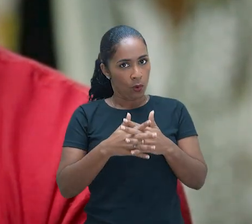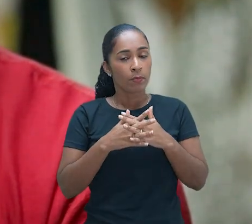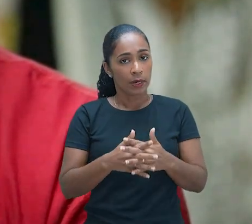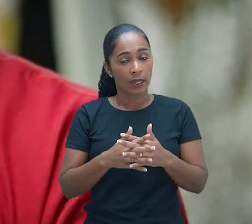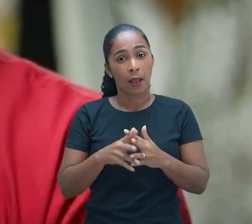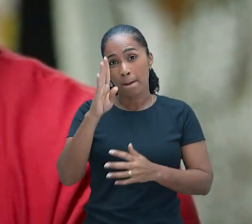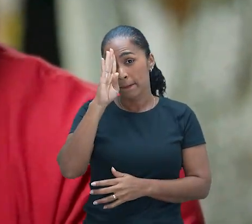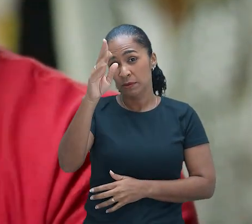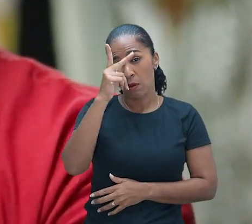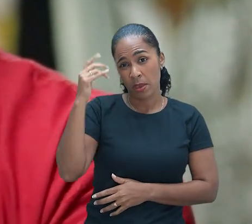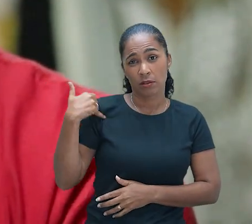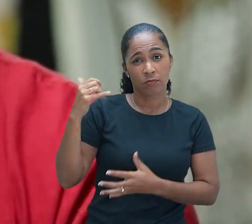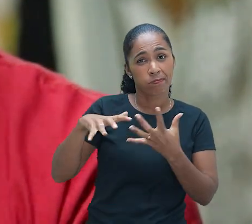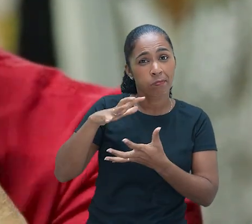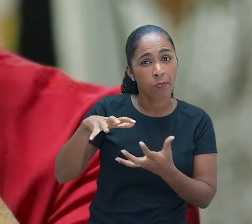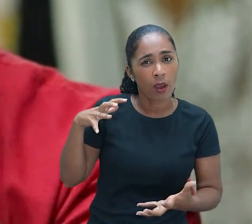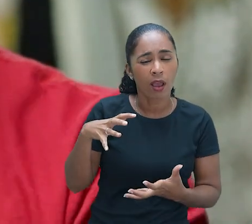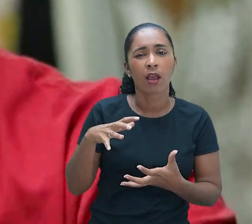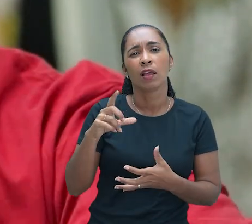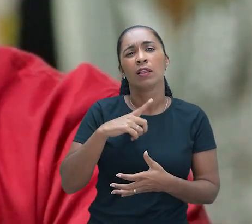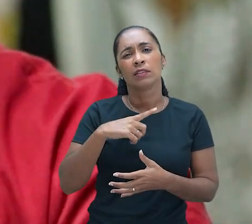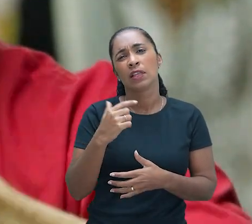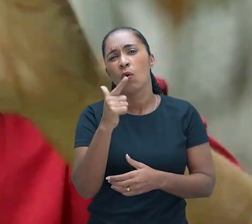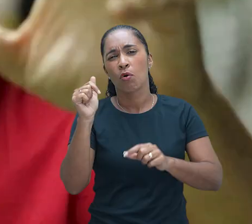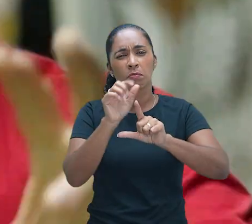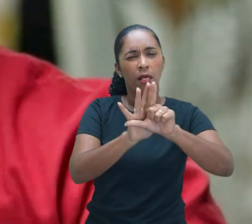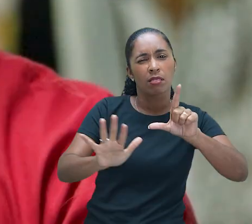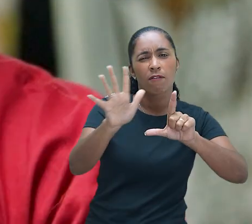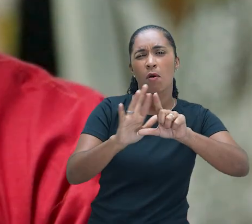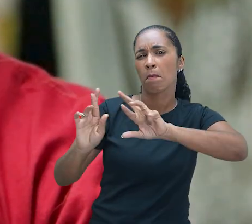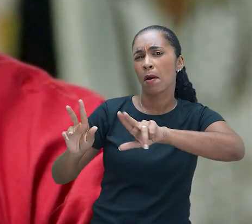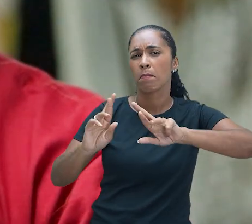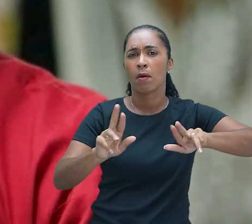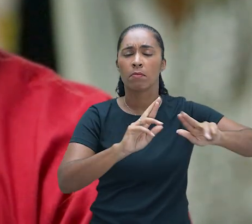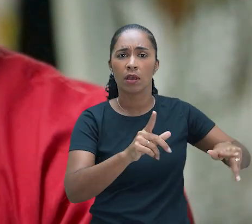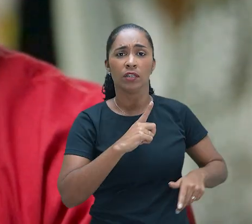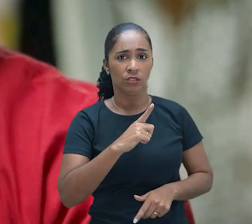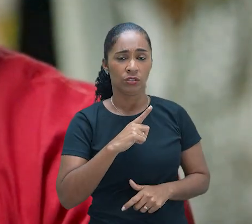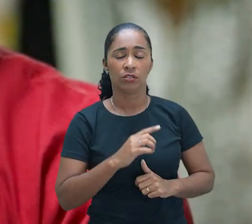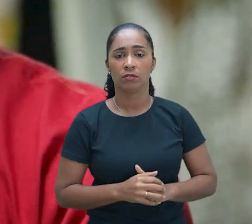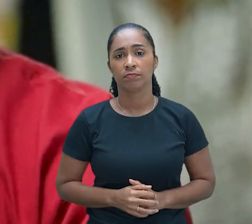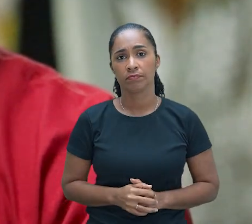muita gente, principalmente para as pessoas mais velhas e tal, que tinha um monte de plataformas diferentes e tal,